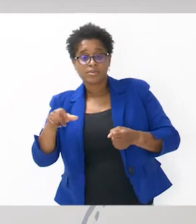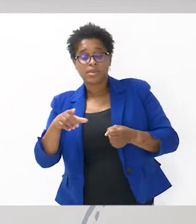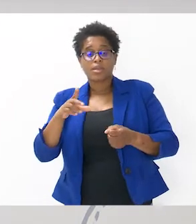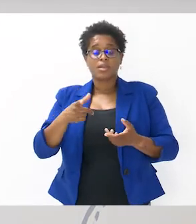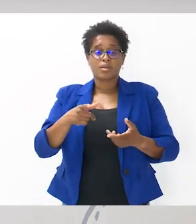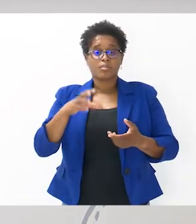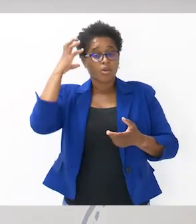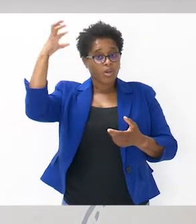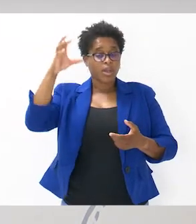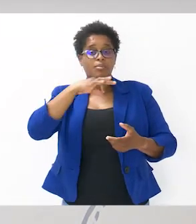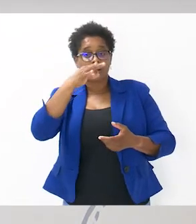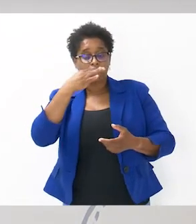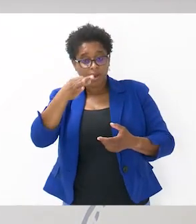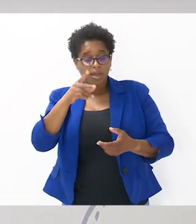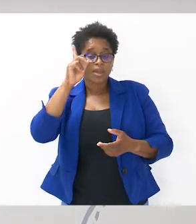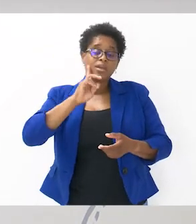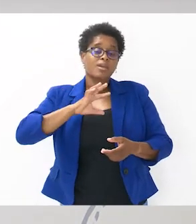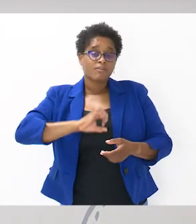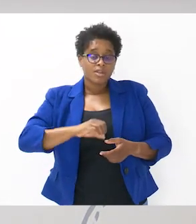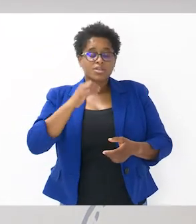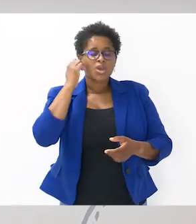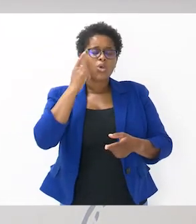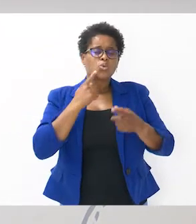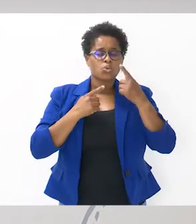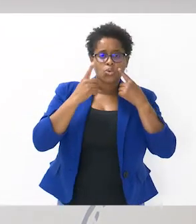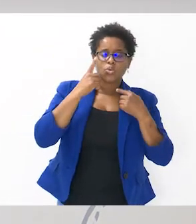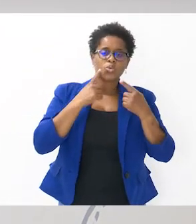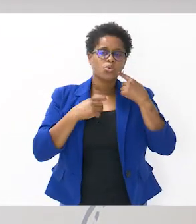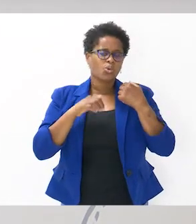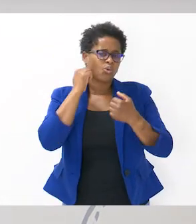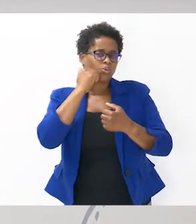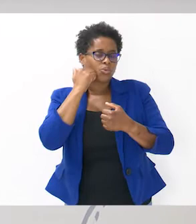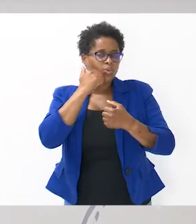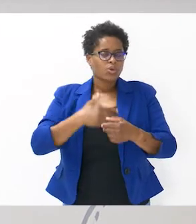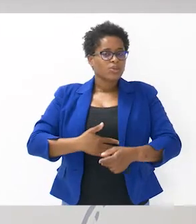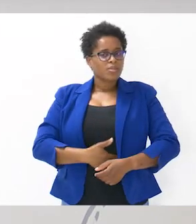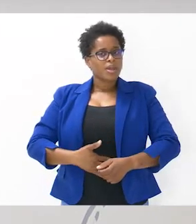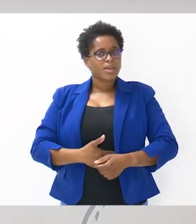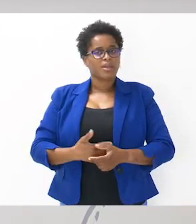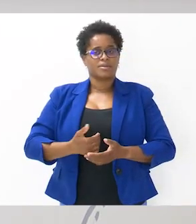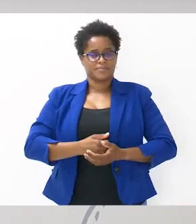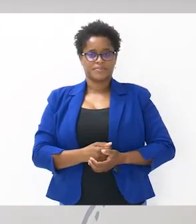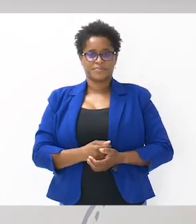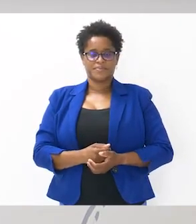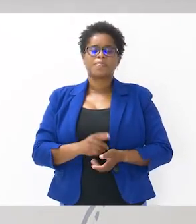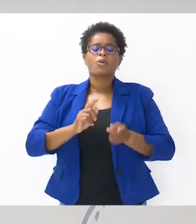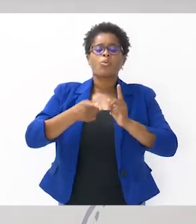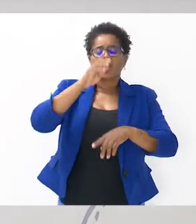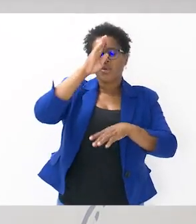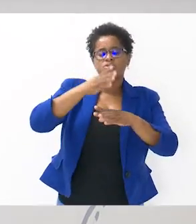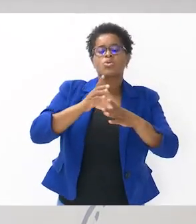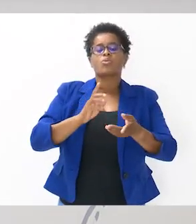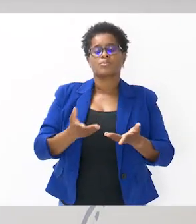a princesa, estava a chorar, melhor dizendo, com dores de barriga. O que